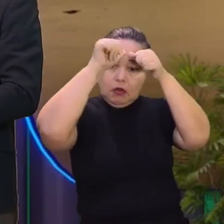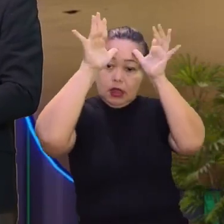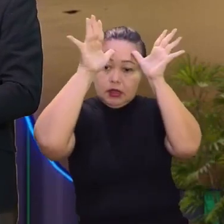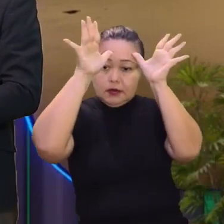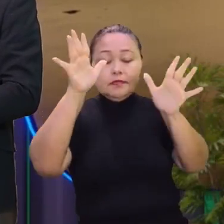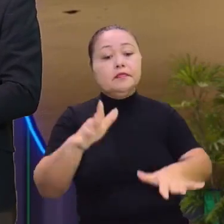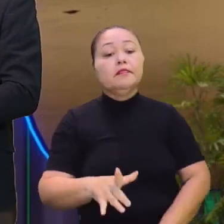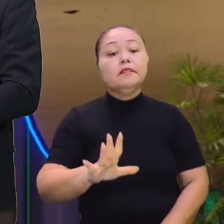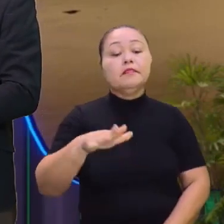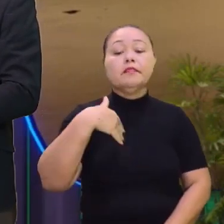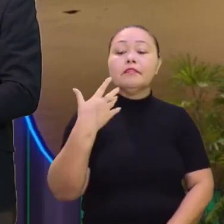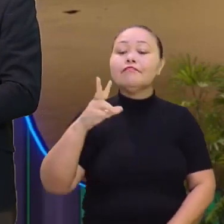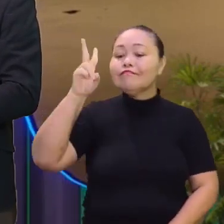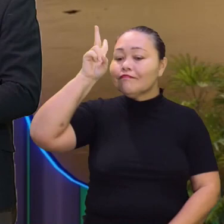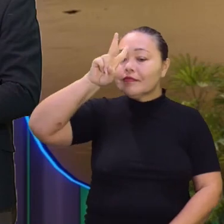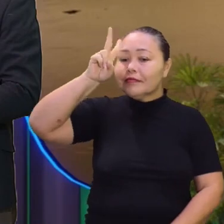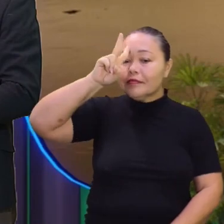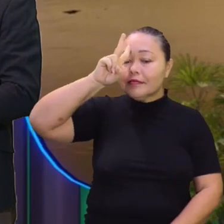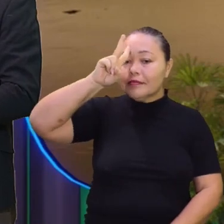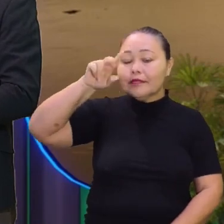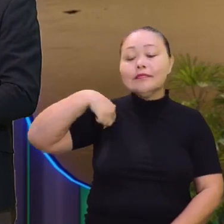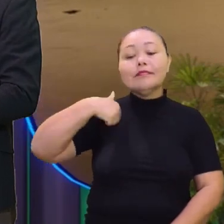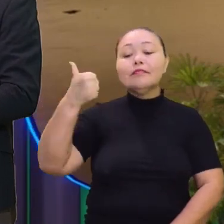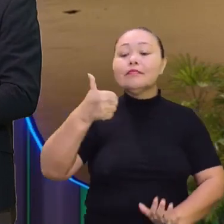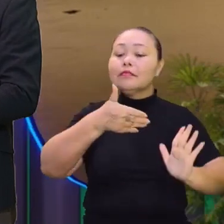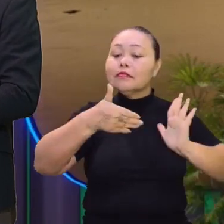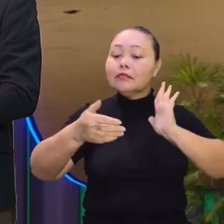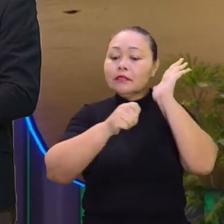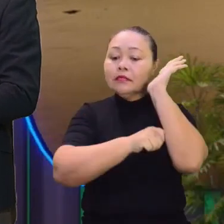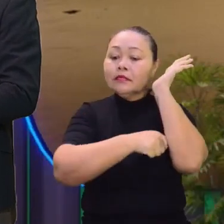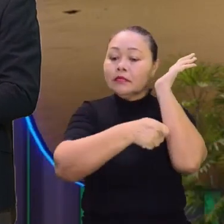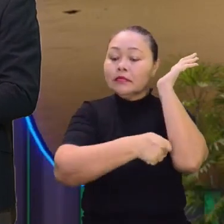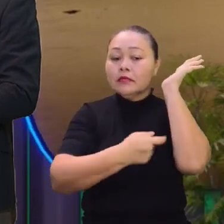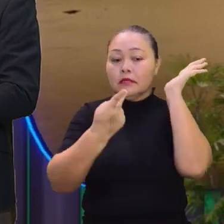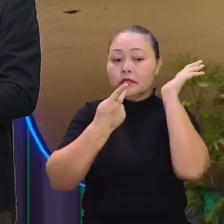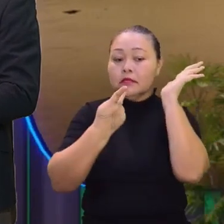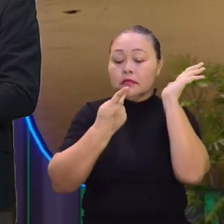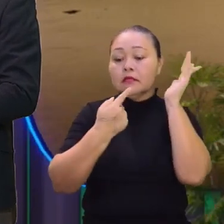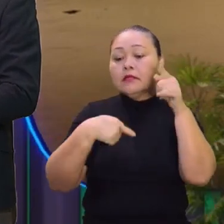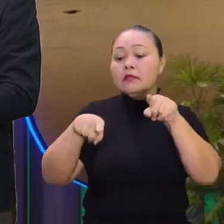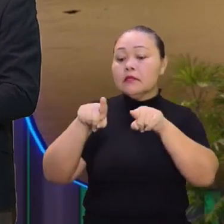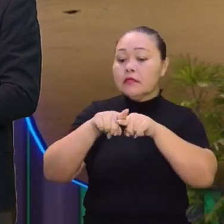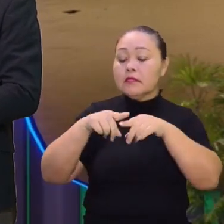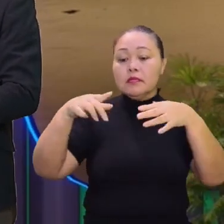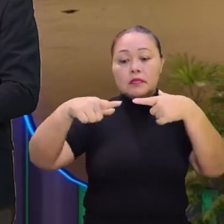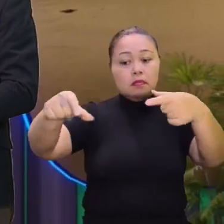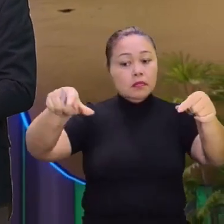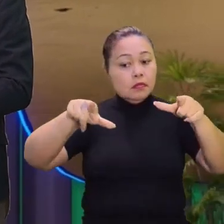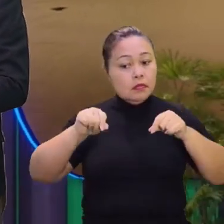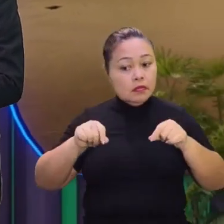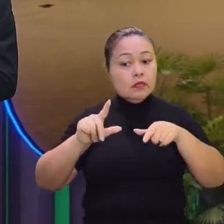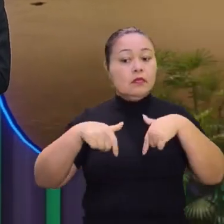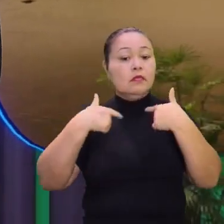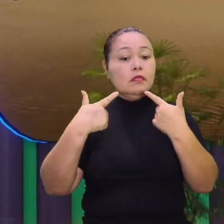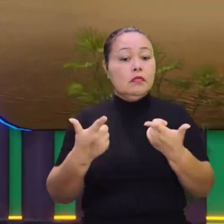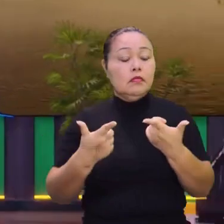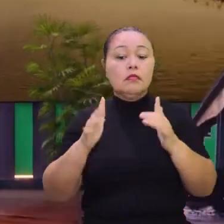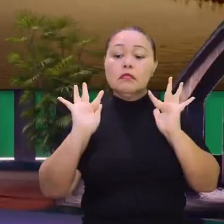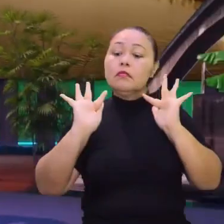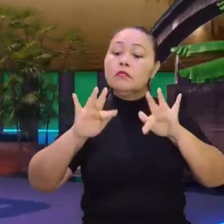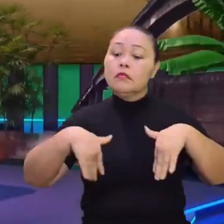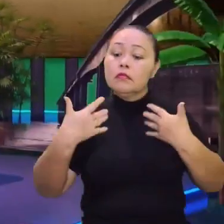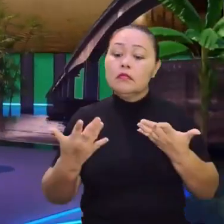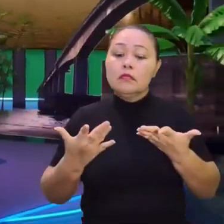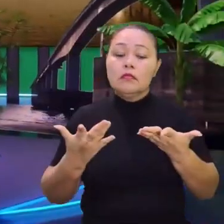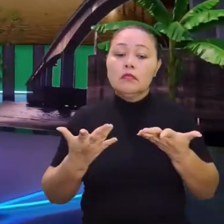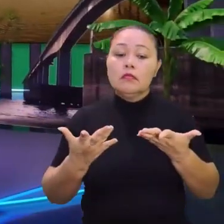Beleza. Então, essa é a história do primeiro ciclo da borracha, que a gente falou um pouquinho também sobre Real Forte e Príncipe da Beira, e